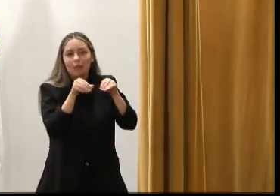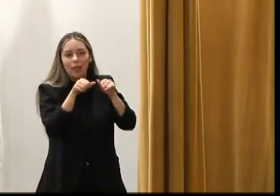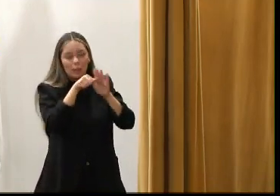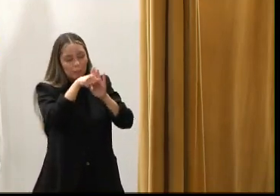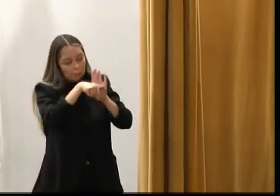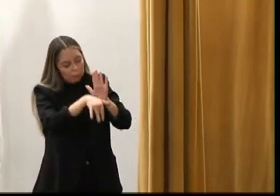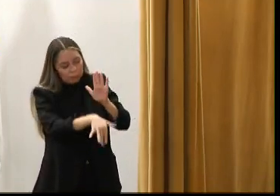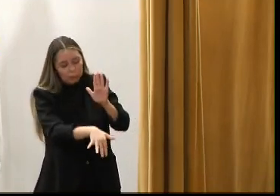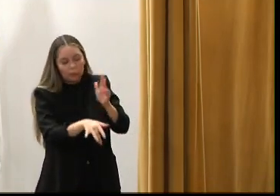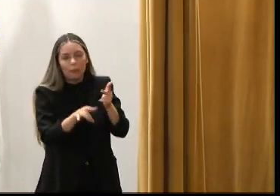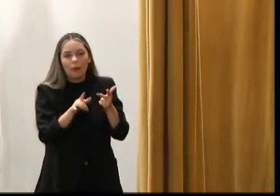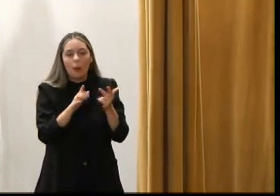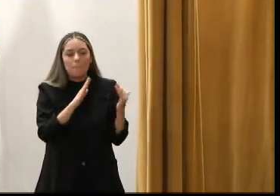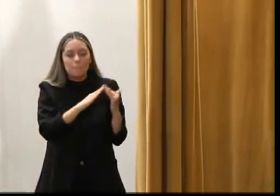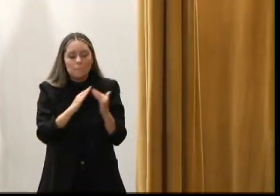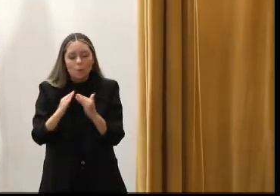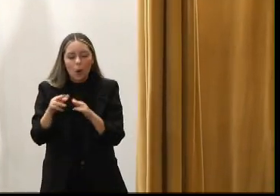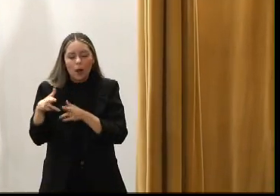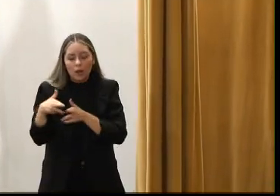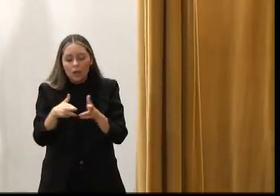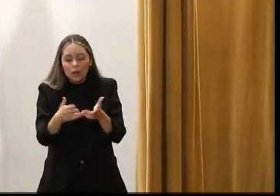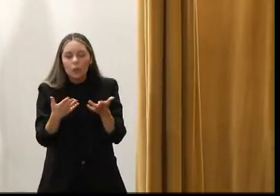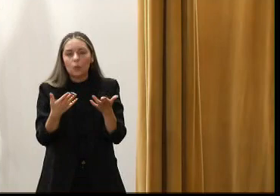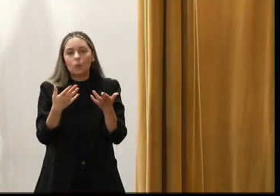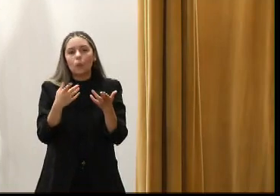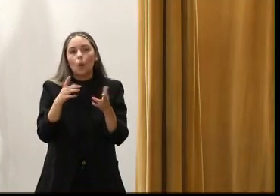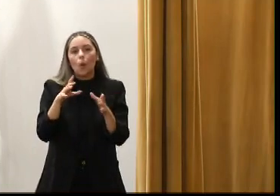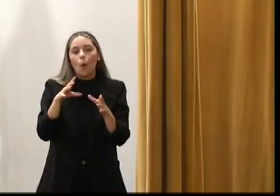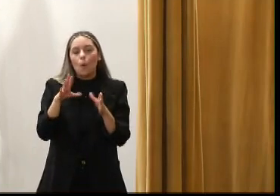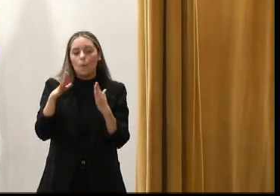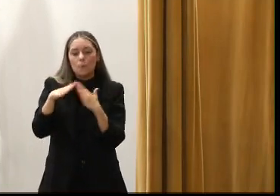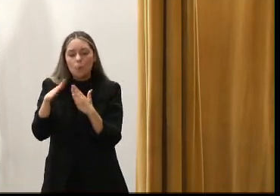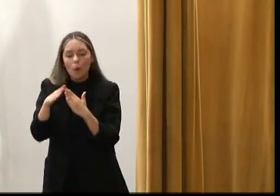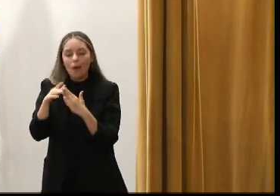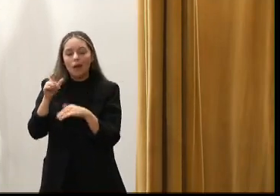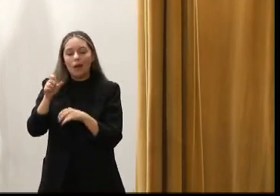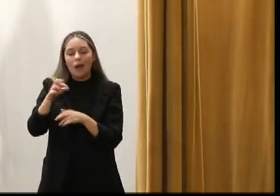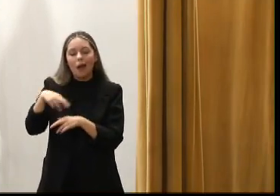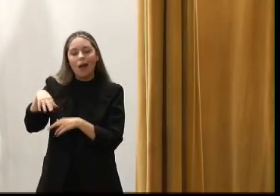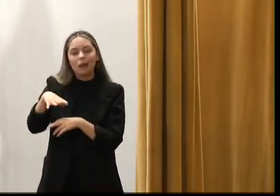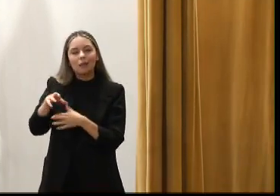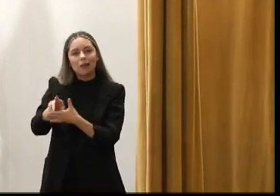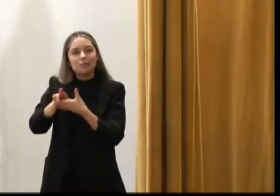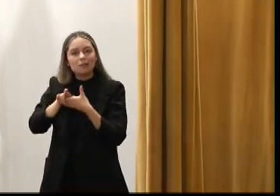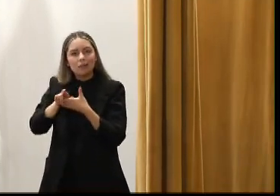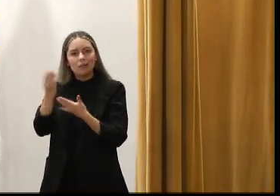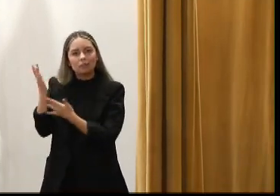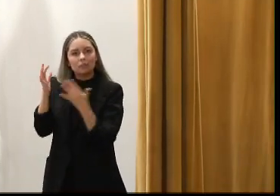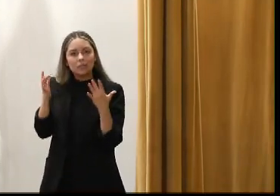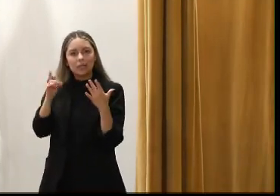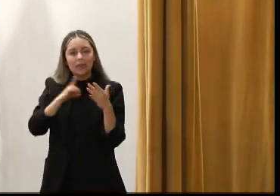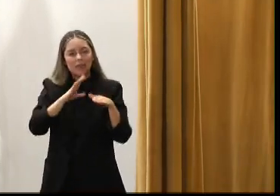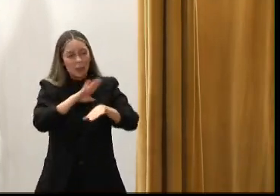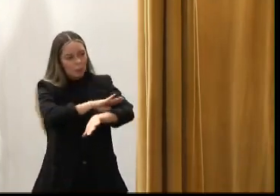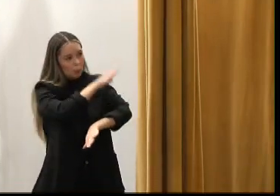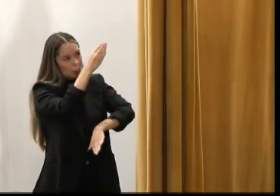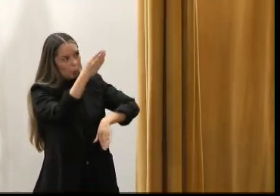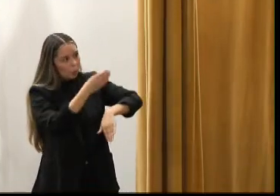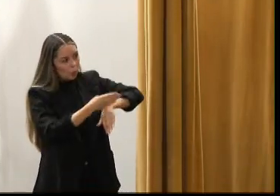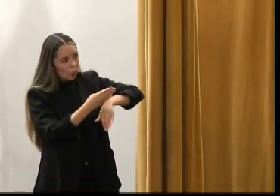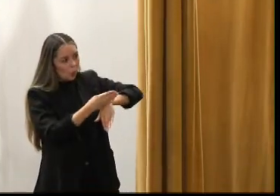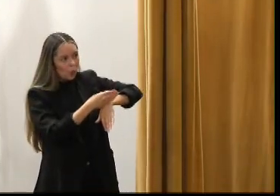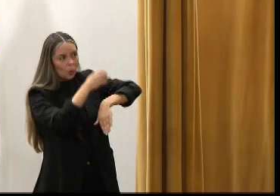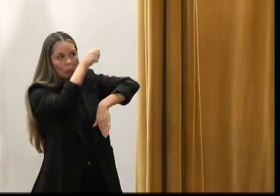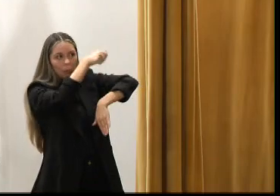de margens de rios, ocupações de áreas de preservação permanente, encostas de morro,